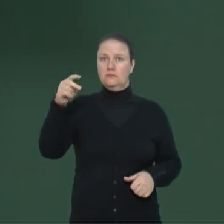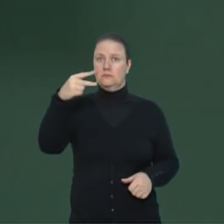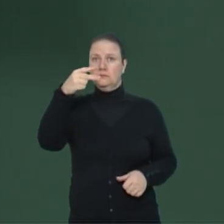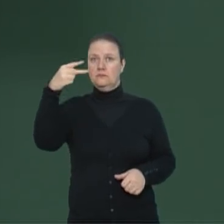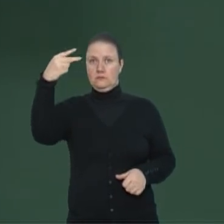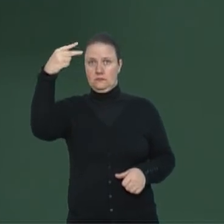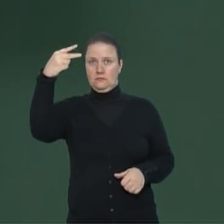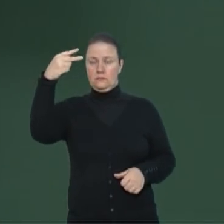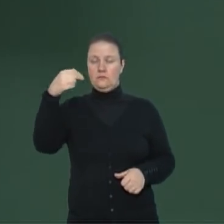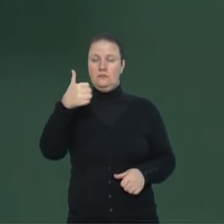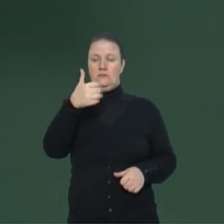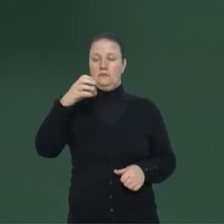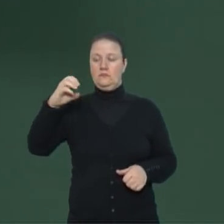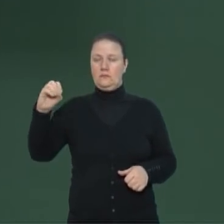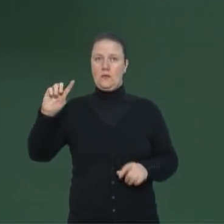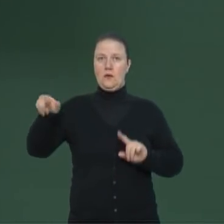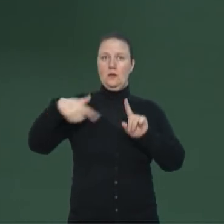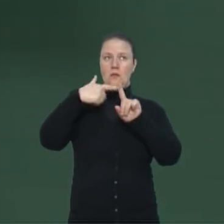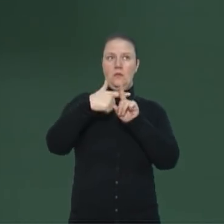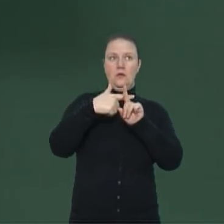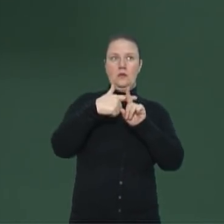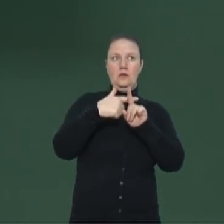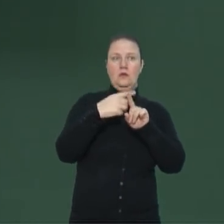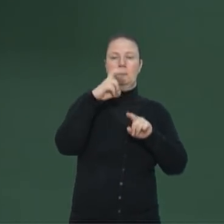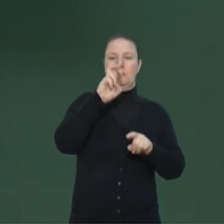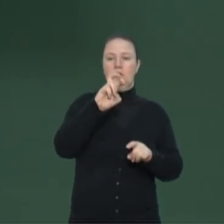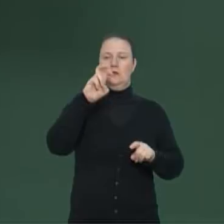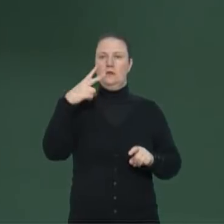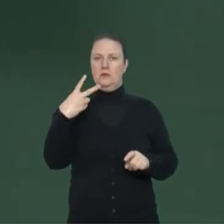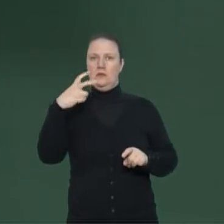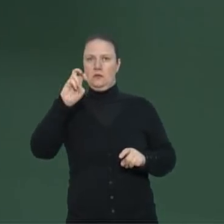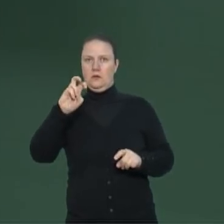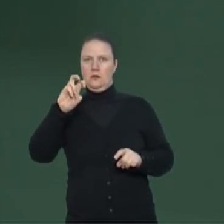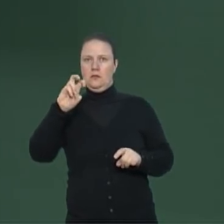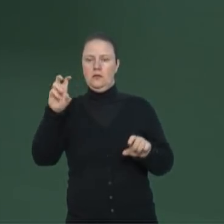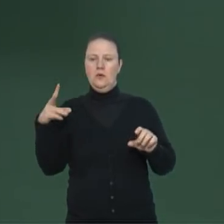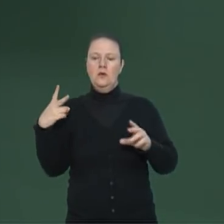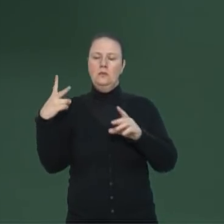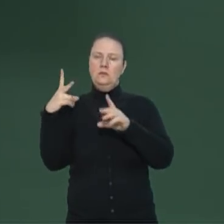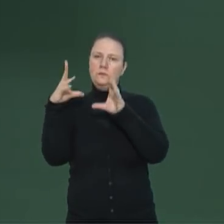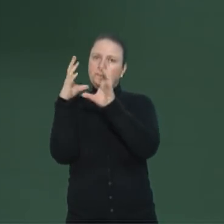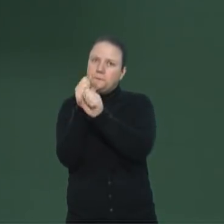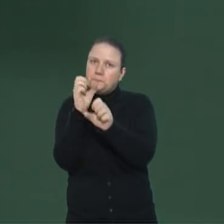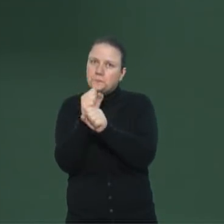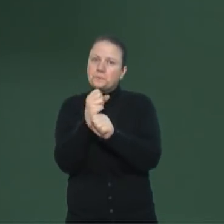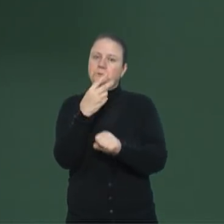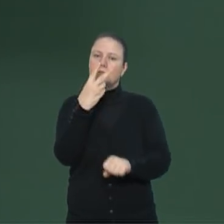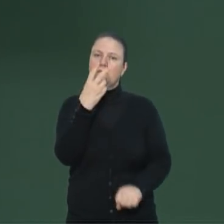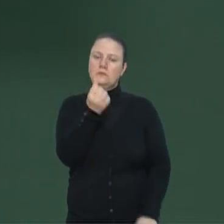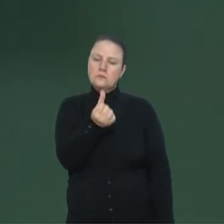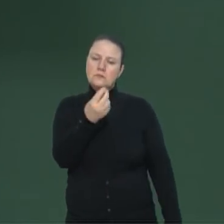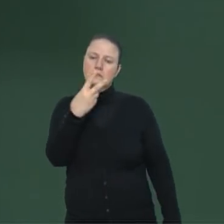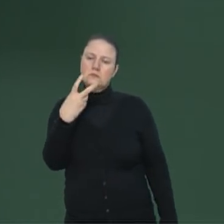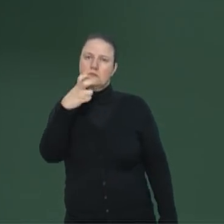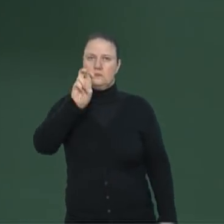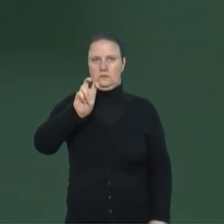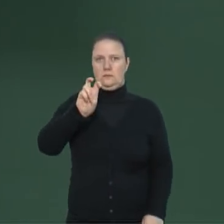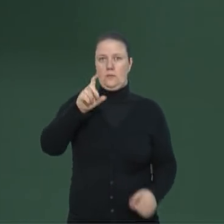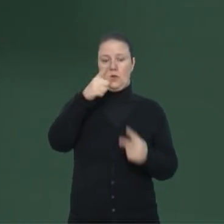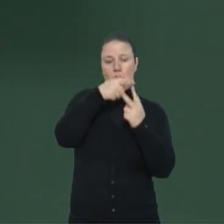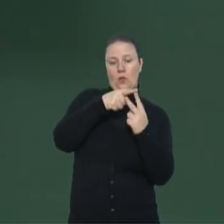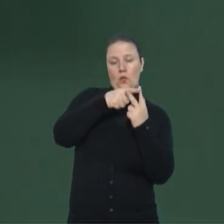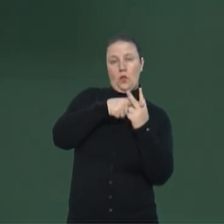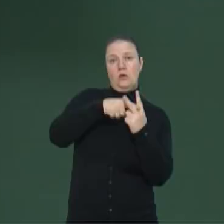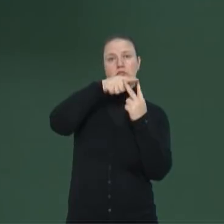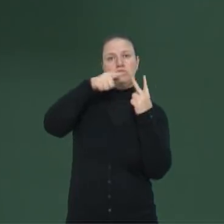100, 100 mais 525 dá 625, beleza? Daqui para cá eu posso extrair a raiz quadrada,